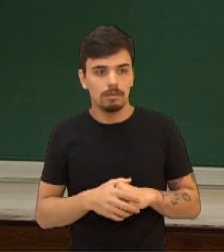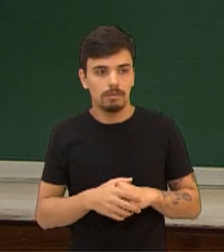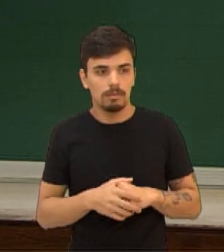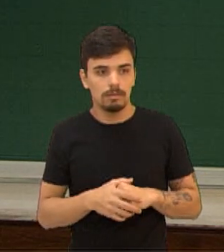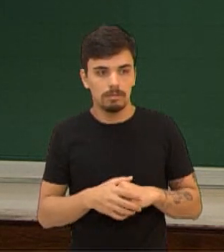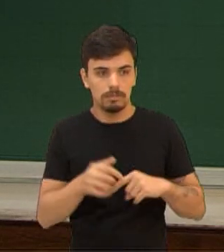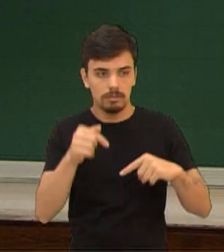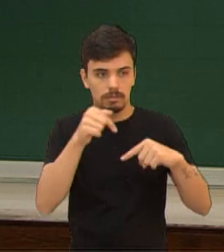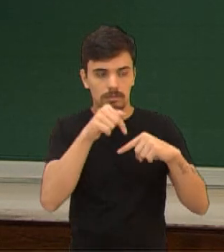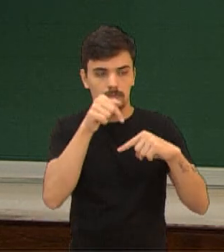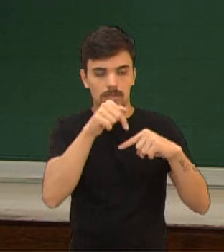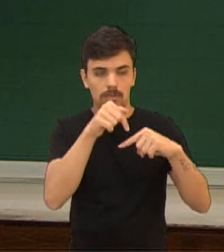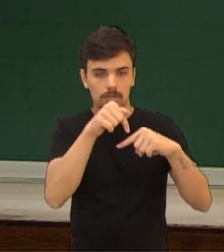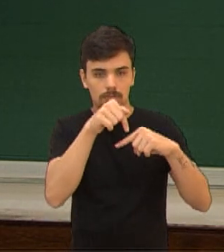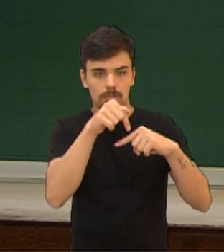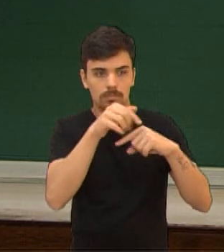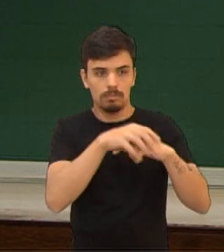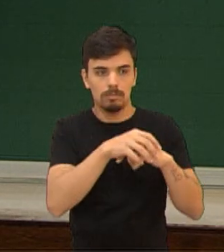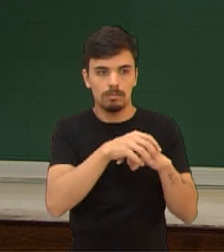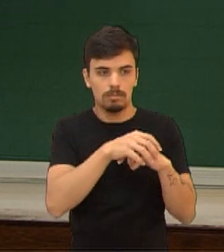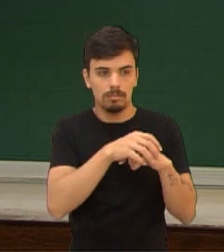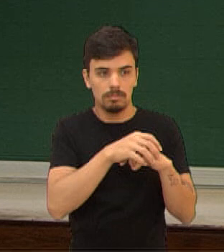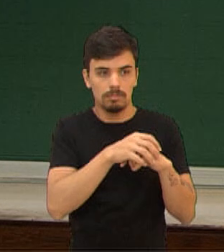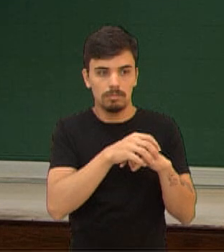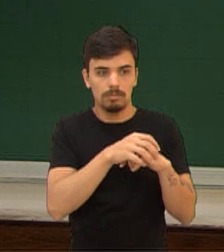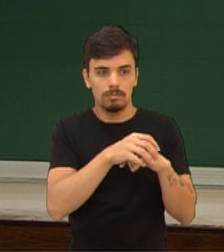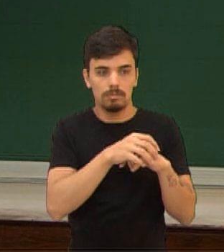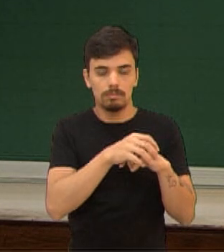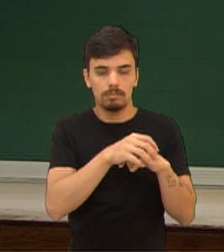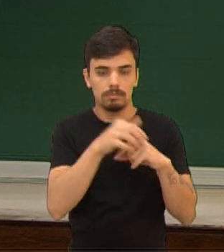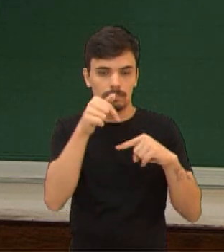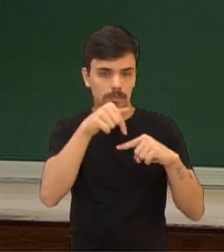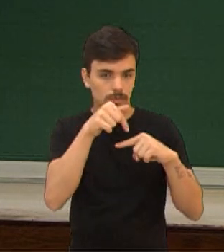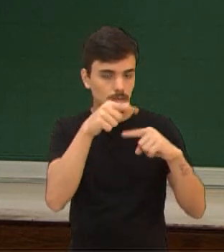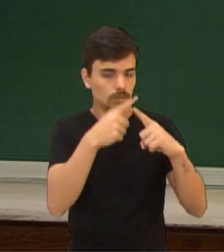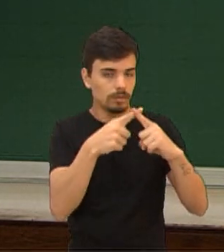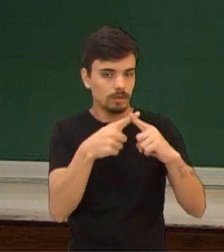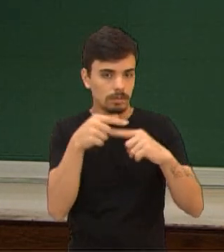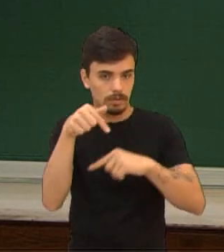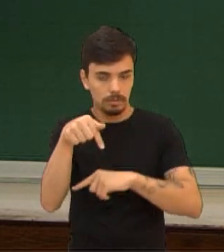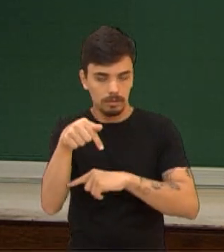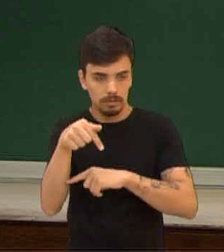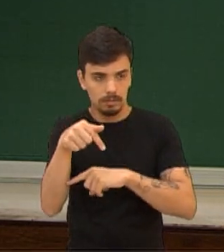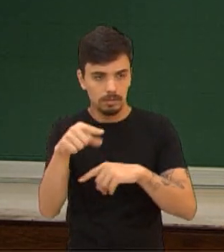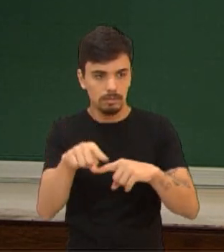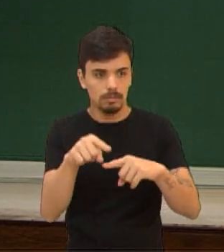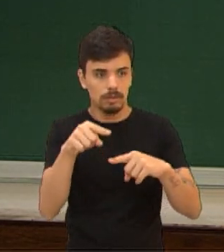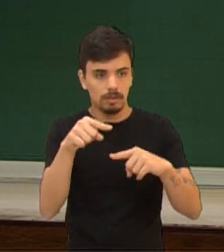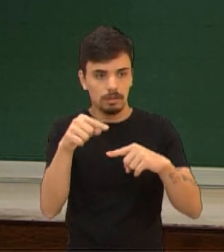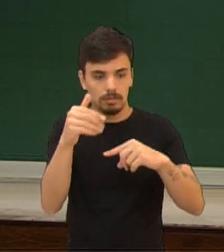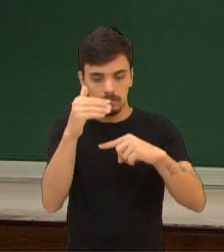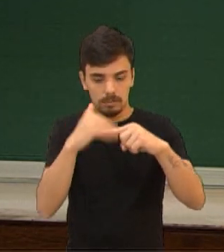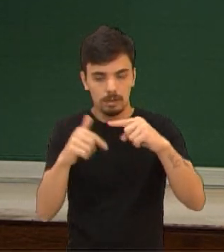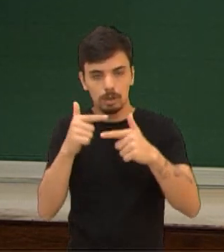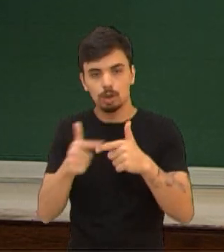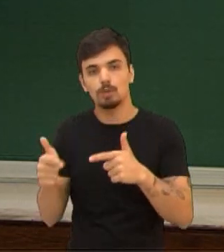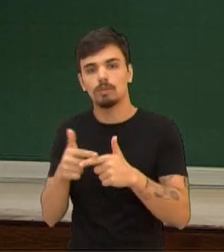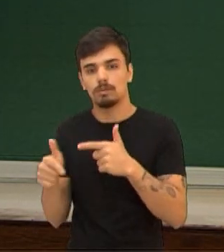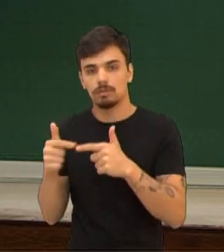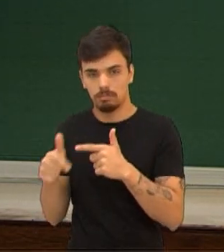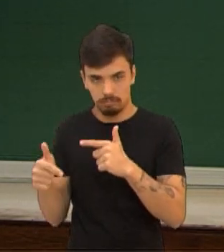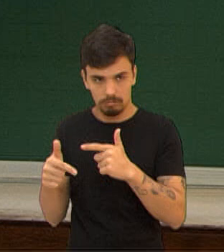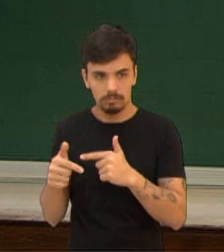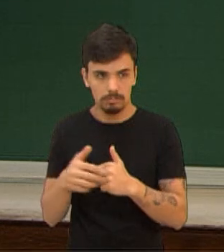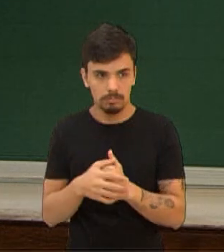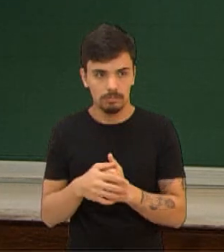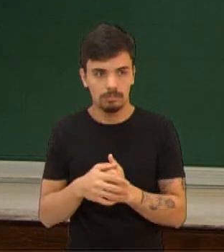está multiplicando aqui, né, o 1 aqui, passo 1 vezes Q, e passa esse Q que está multiplicando dividindo no outro membro. E